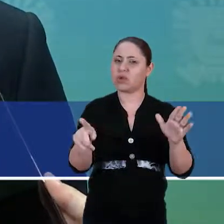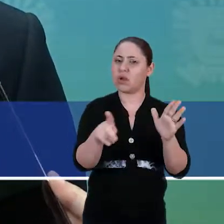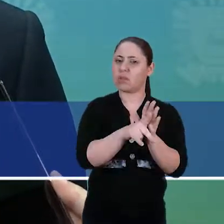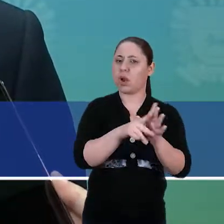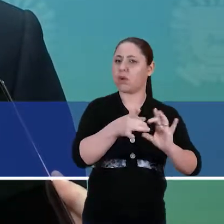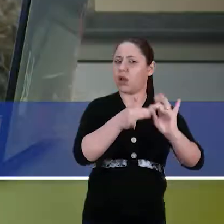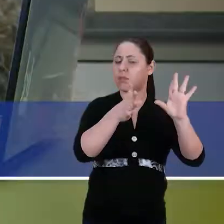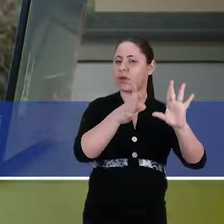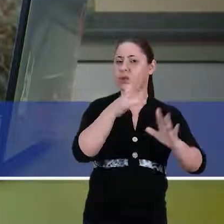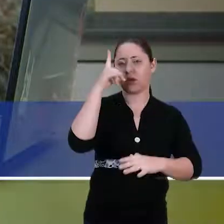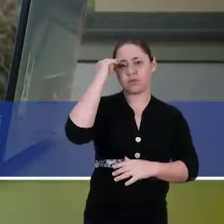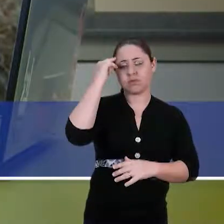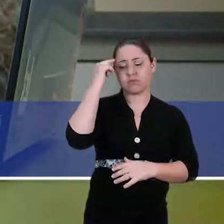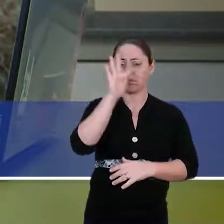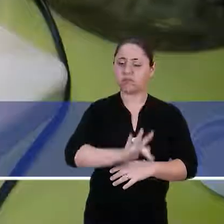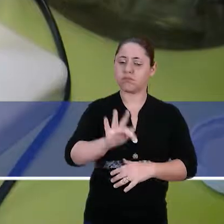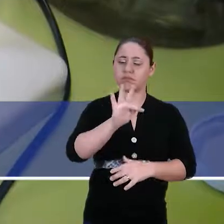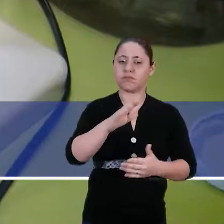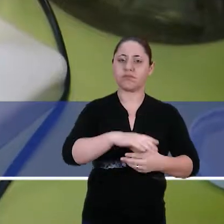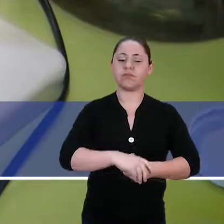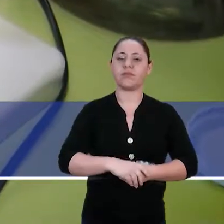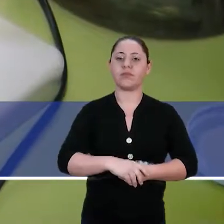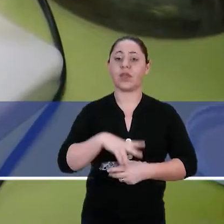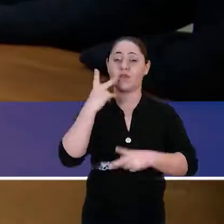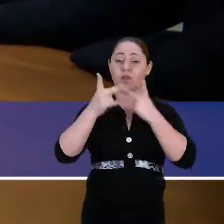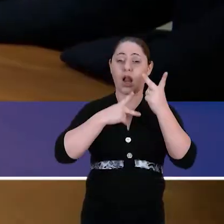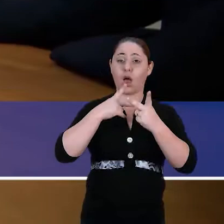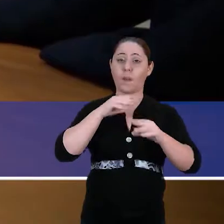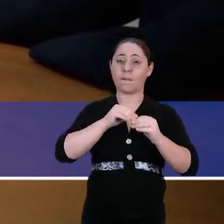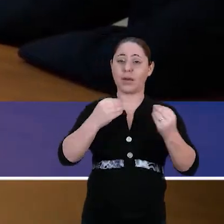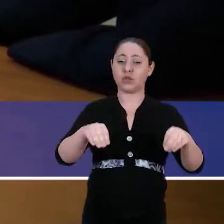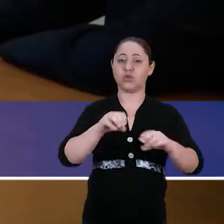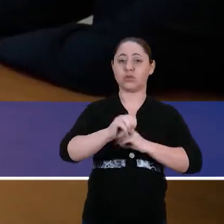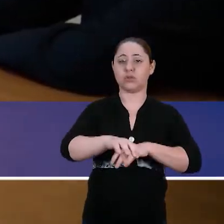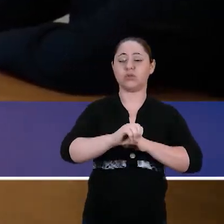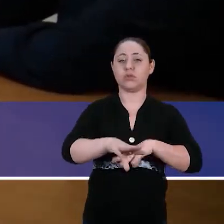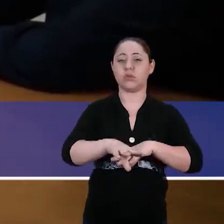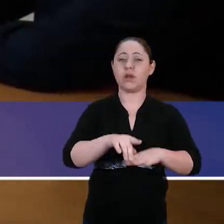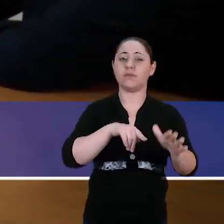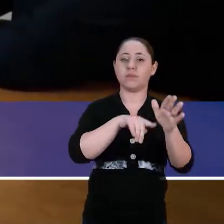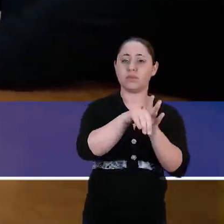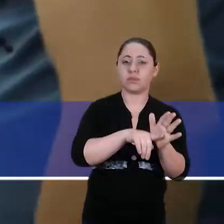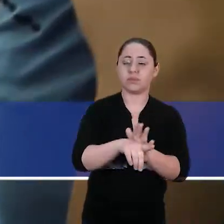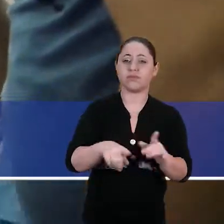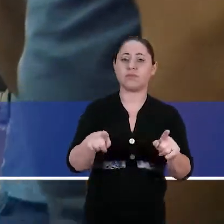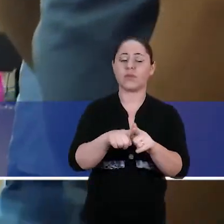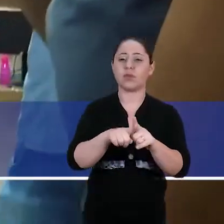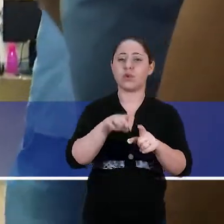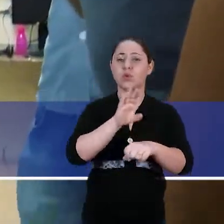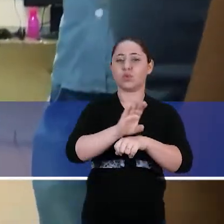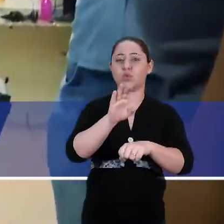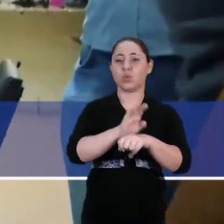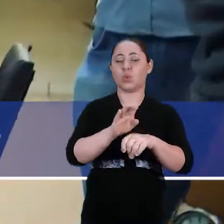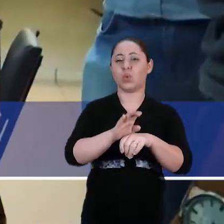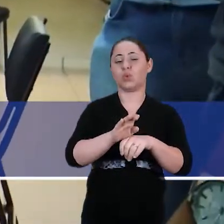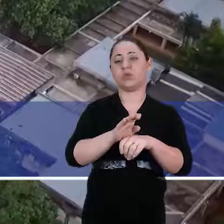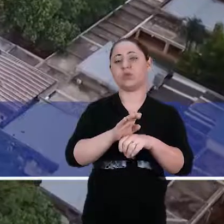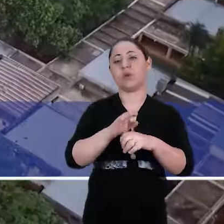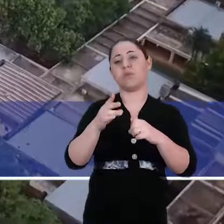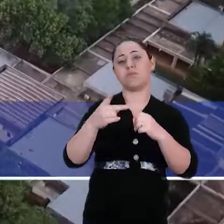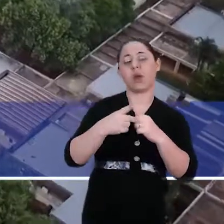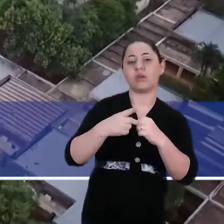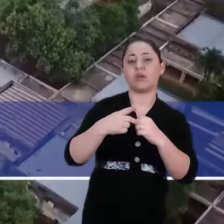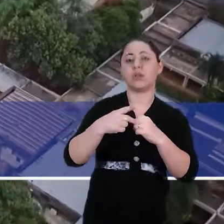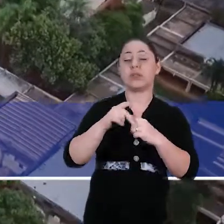autonomia universitária. Em seu discurso, o parlamentar falou sobre os prejuízos na educação, na pesquisa e nos cursos de